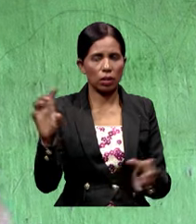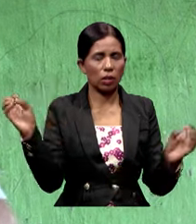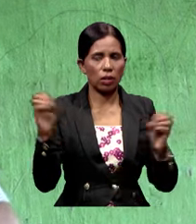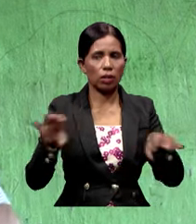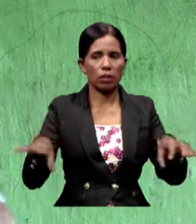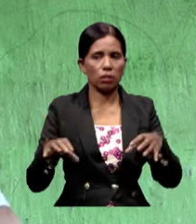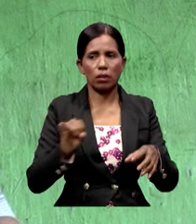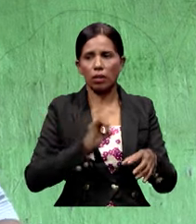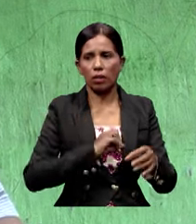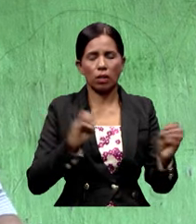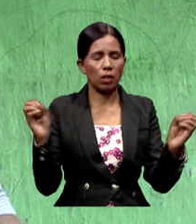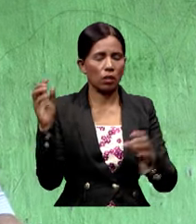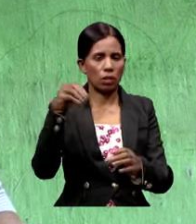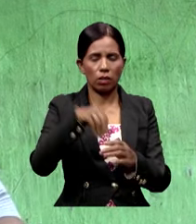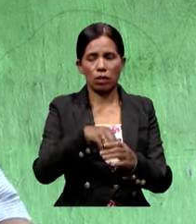awara, ala metka.